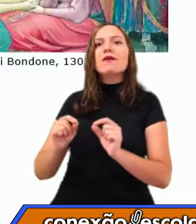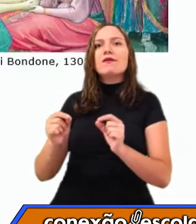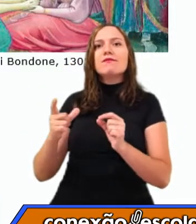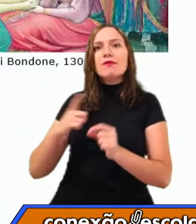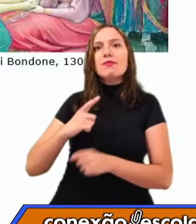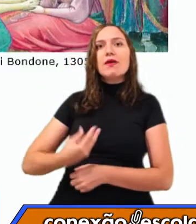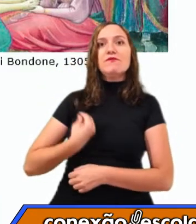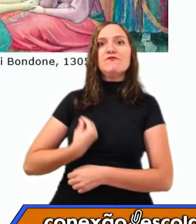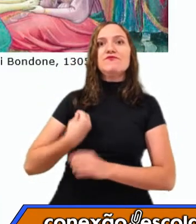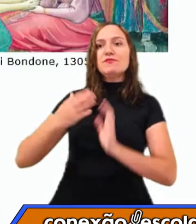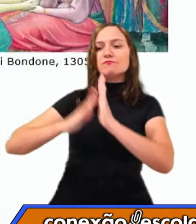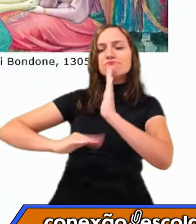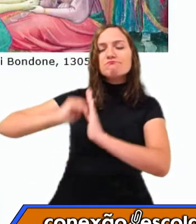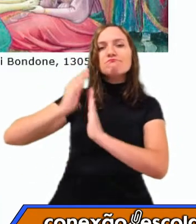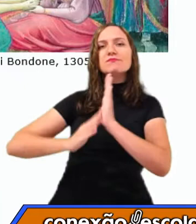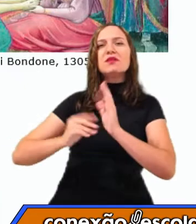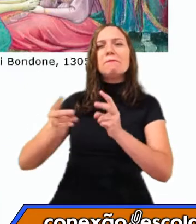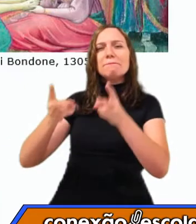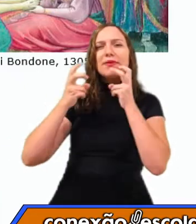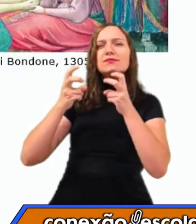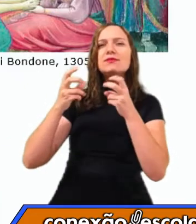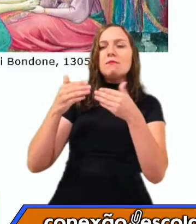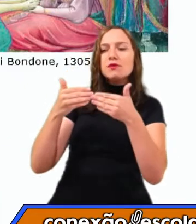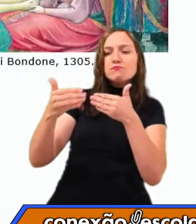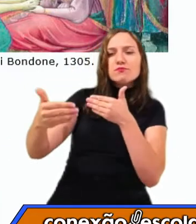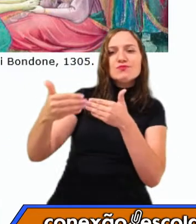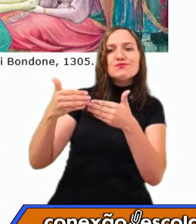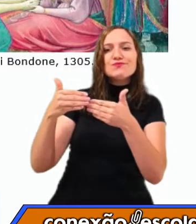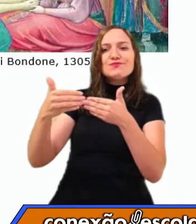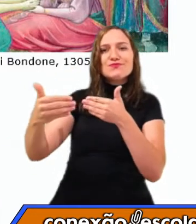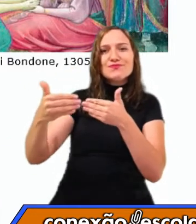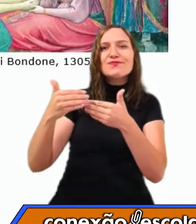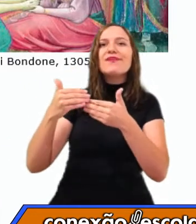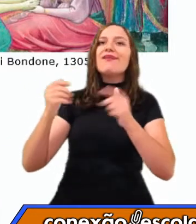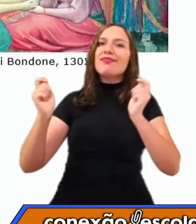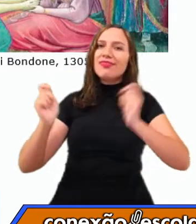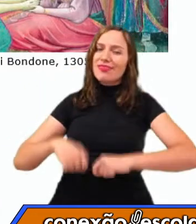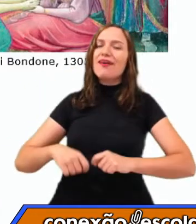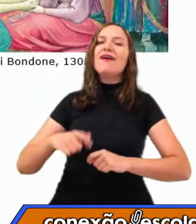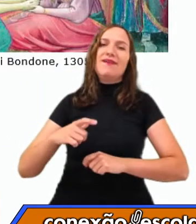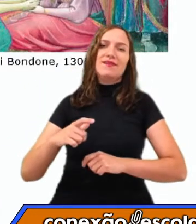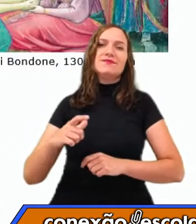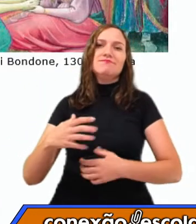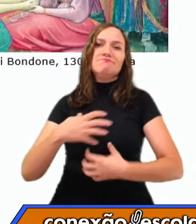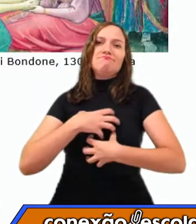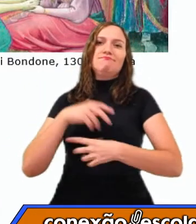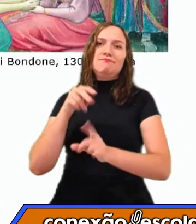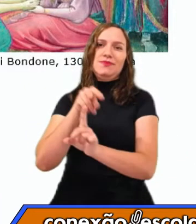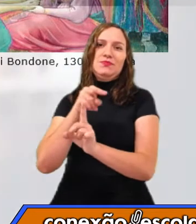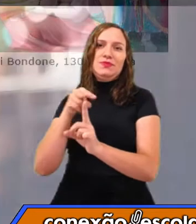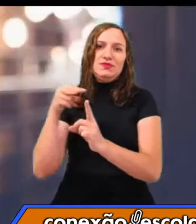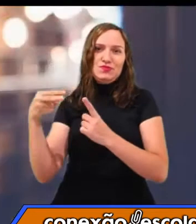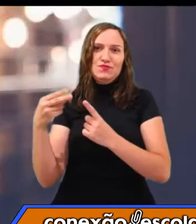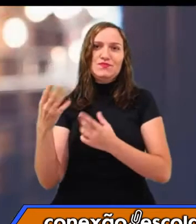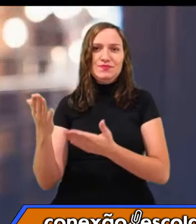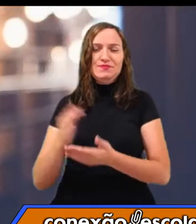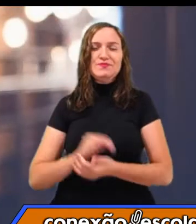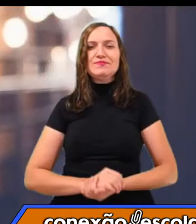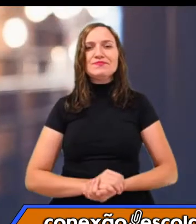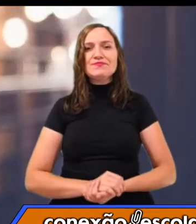dessa nova técnica, que é a possibilidade da gente ter vários planos, né, na mesma